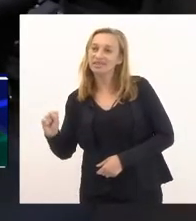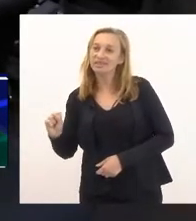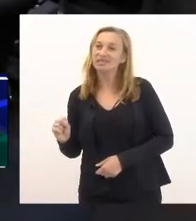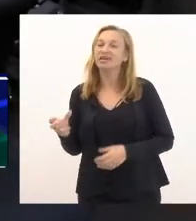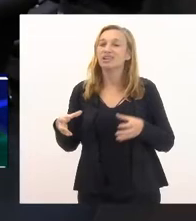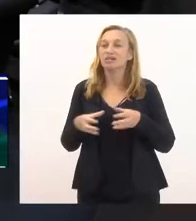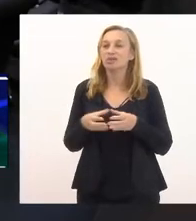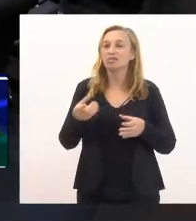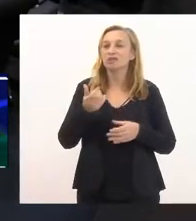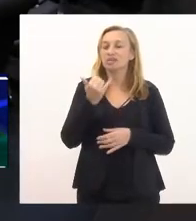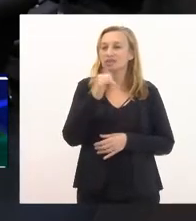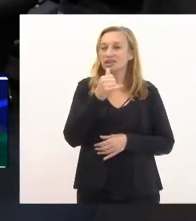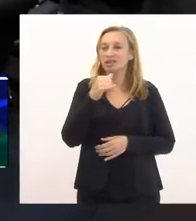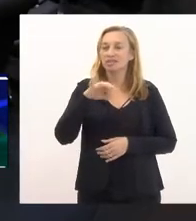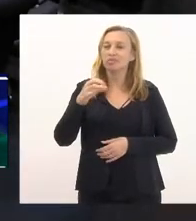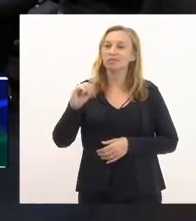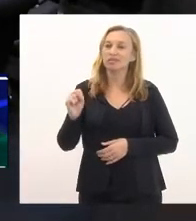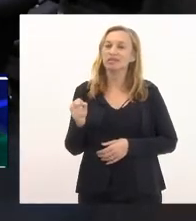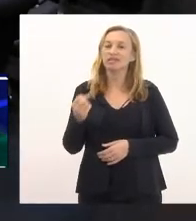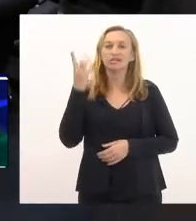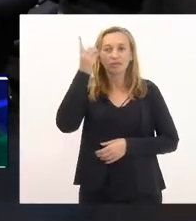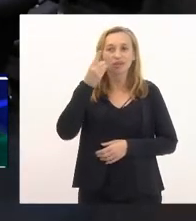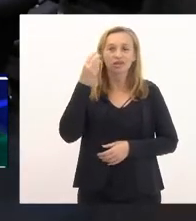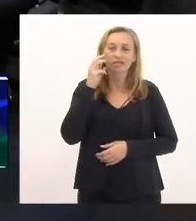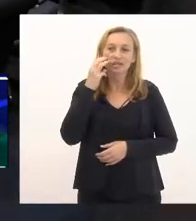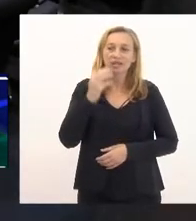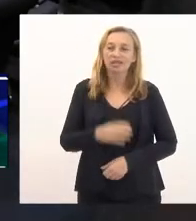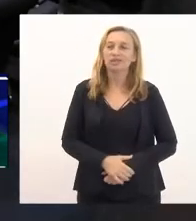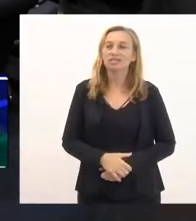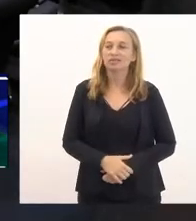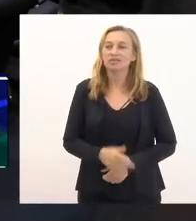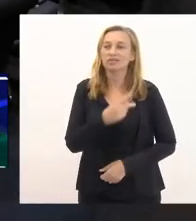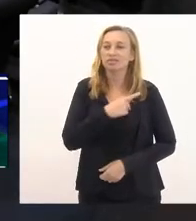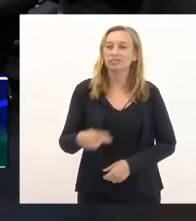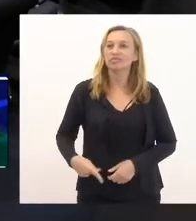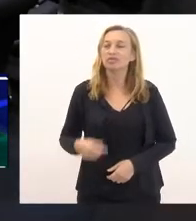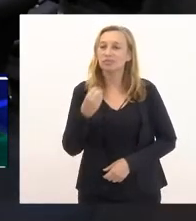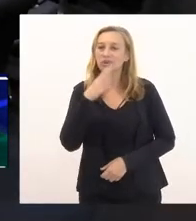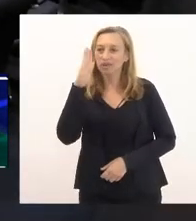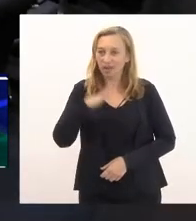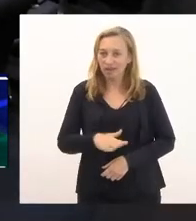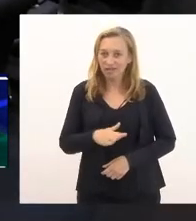Pela Comissão de Economia, deputado Valdeir Carneiro. Presidente, boa tarde.